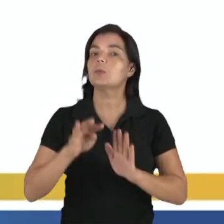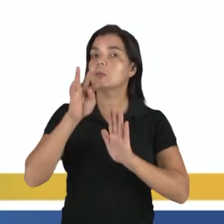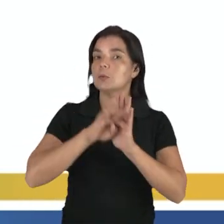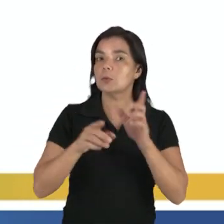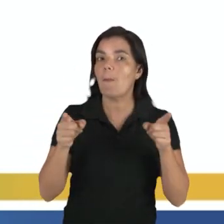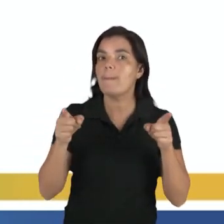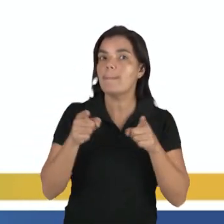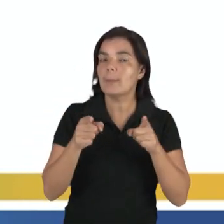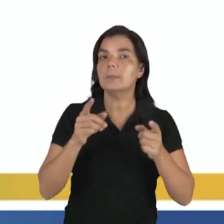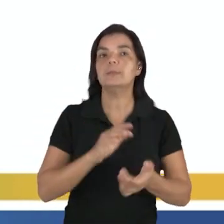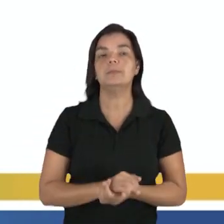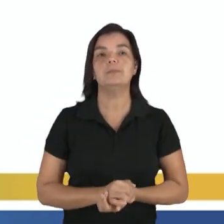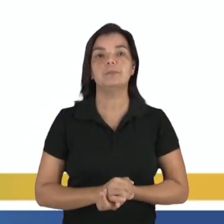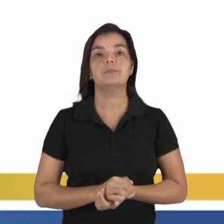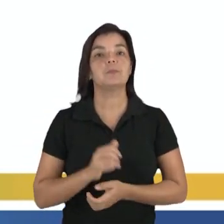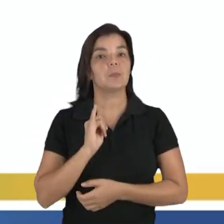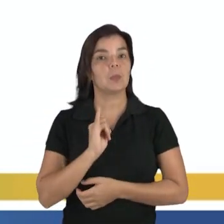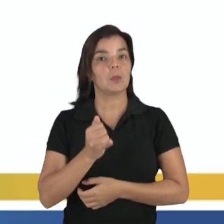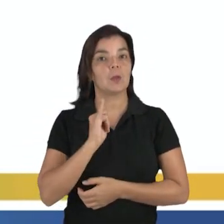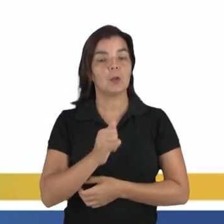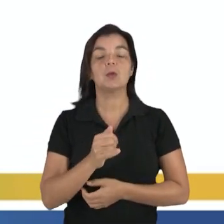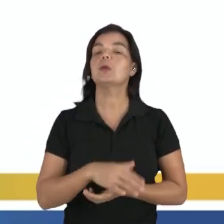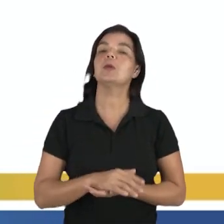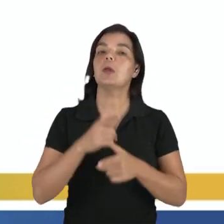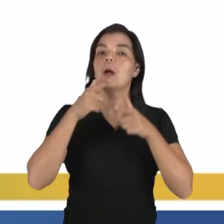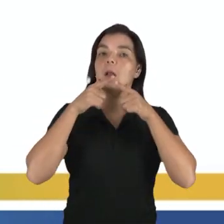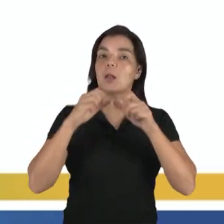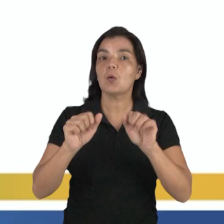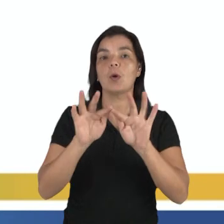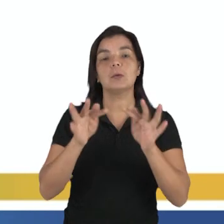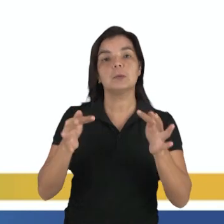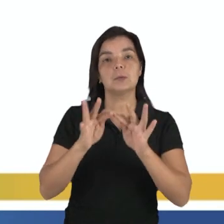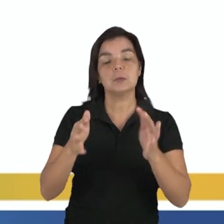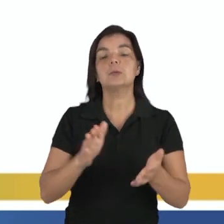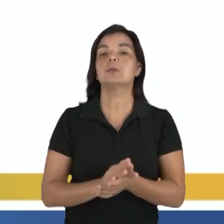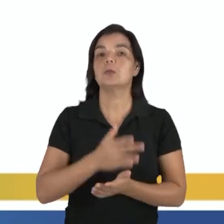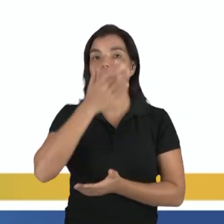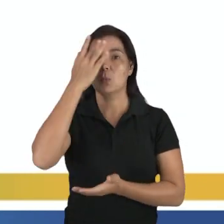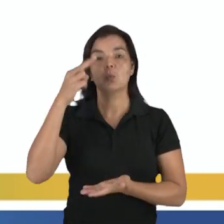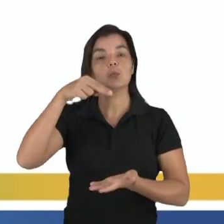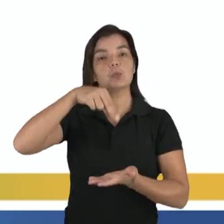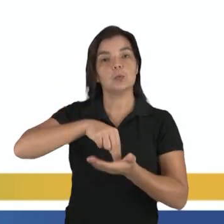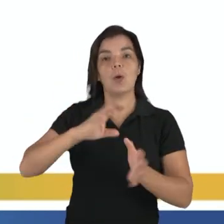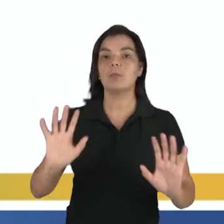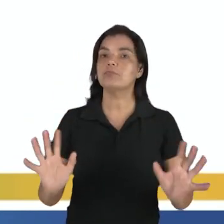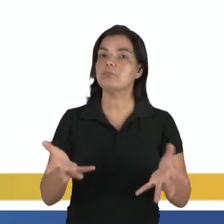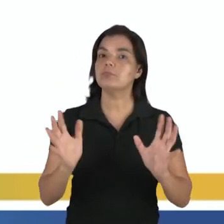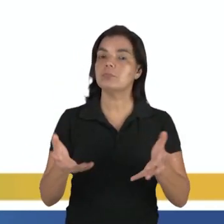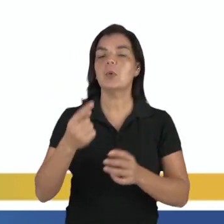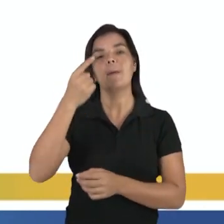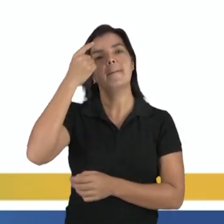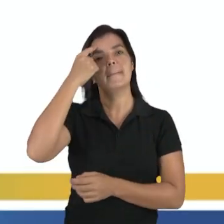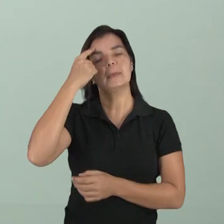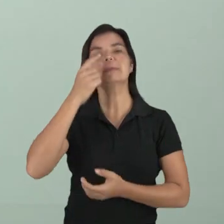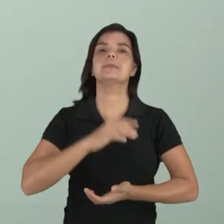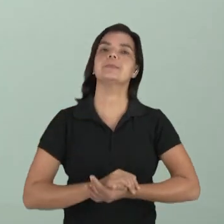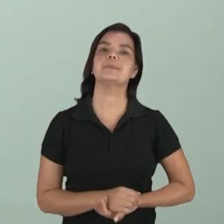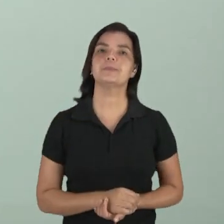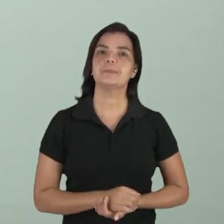textos curtos, narrativas, linguagem simples e geralmente usa-se o narrador-personagem e estimula